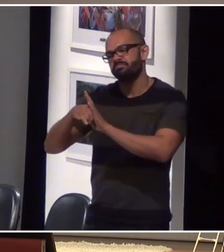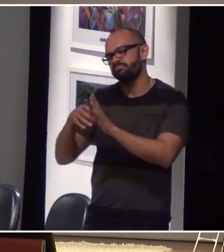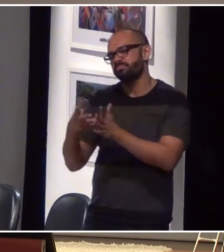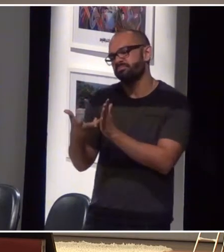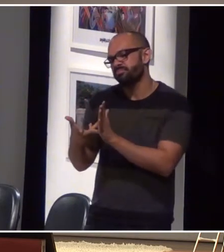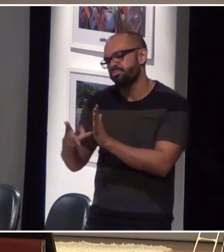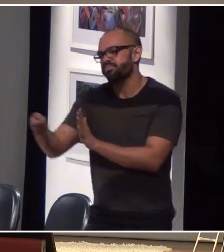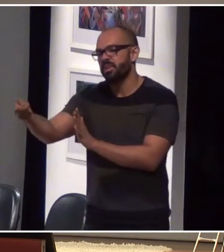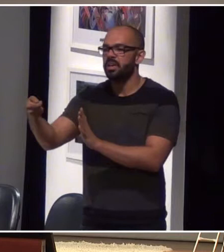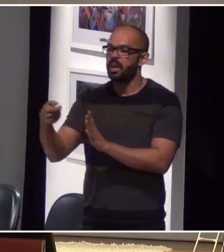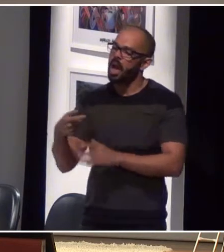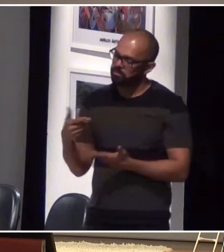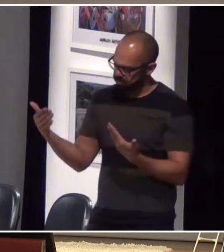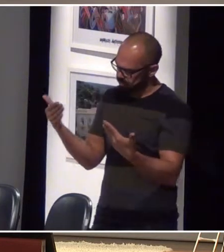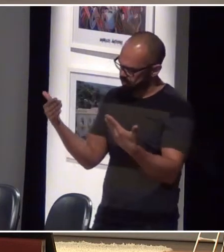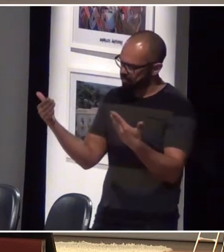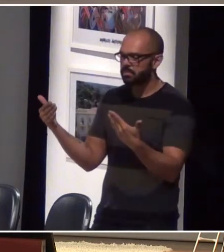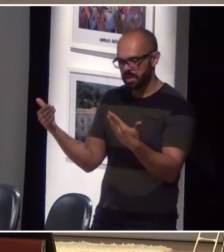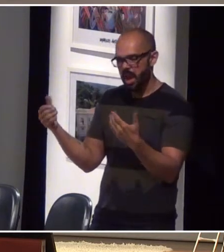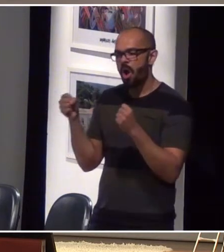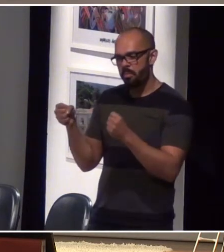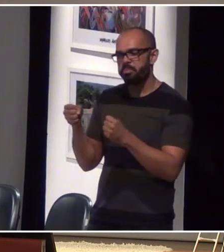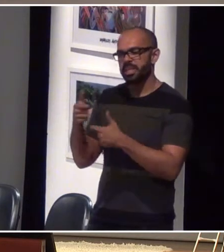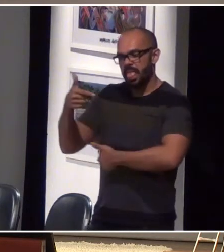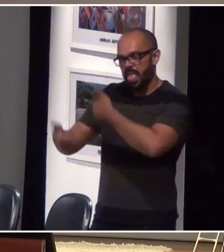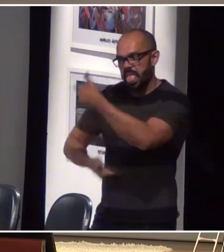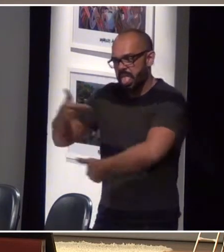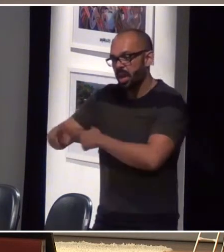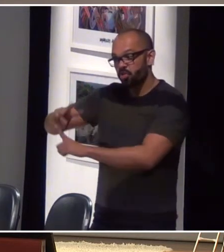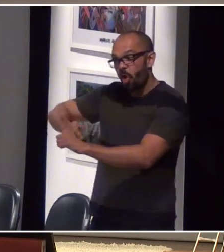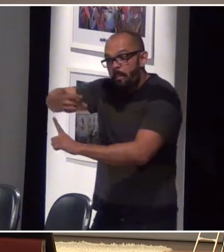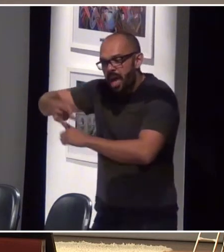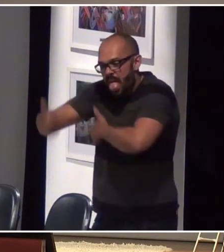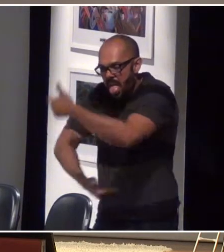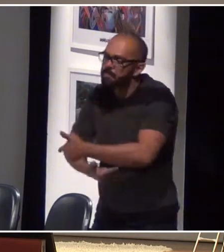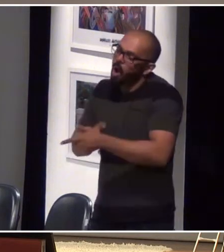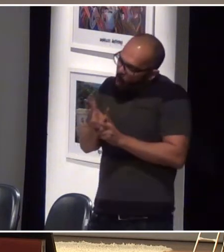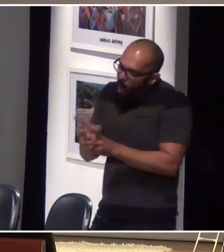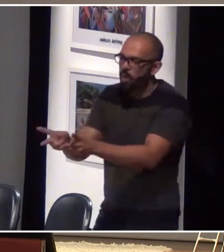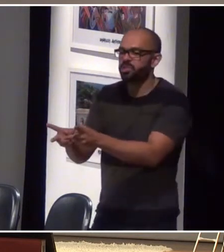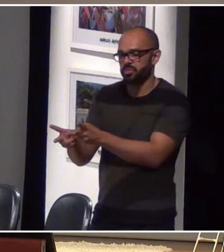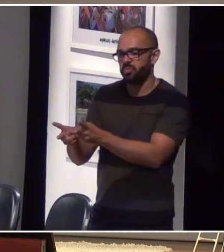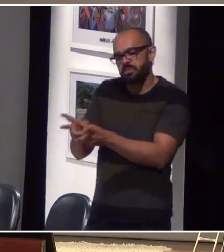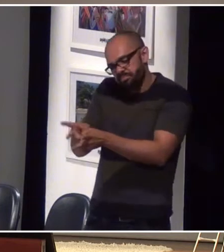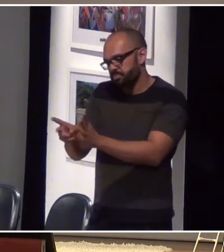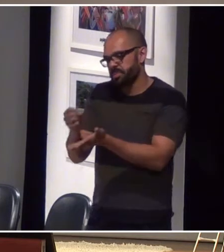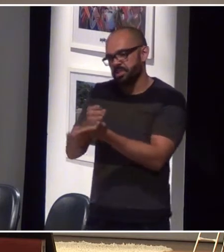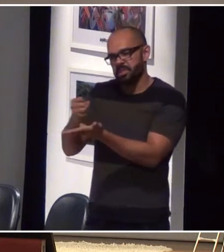outra. Comecei a me dar conta que aquilo poderia ter um trabalho dobrado, mas a gente continua investindo nesse